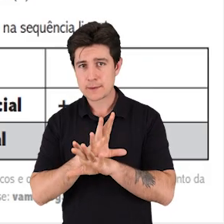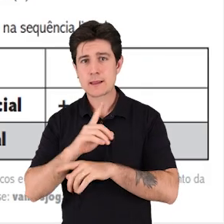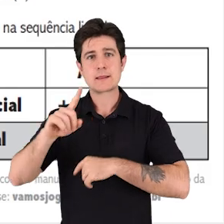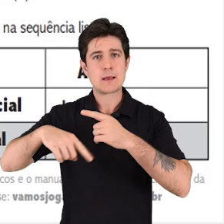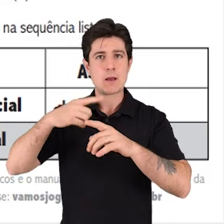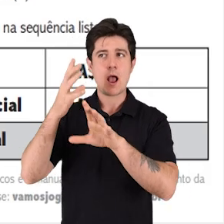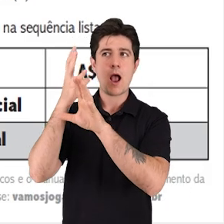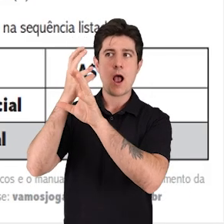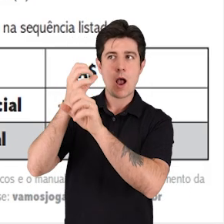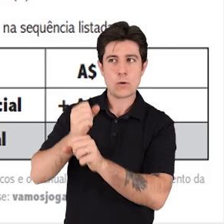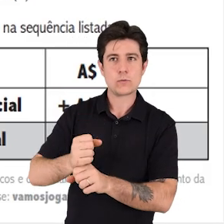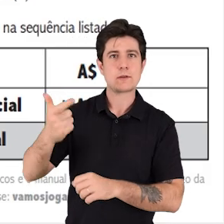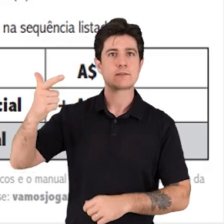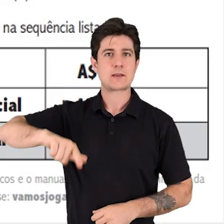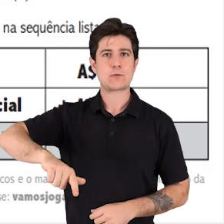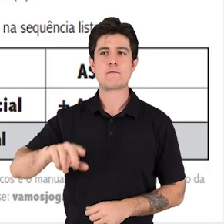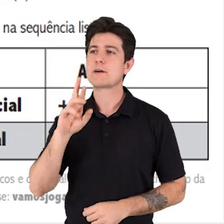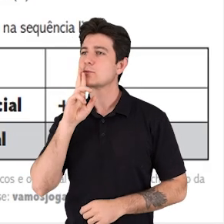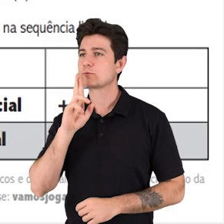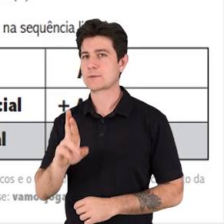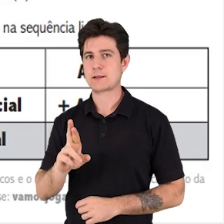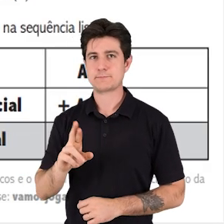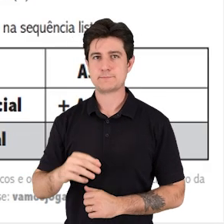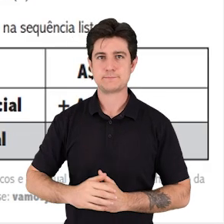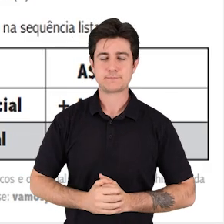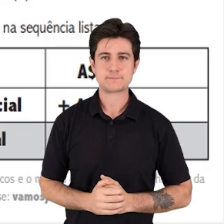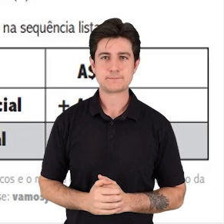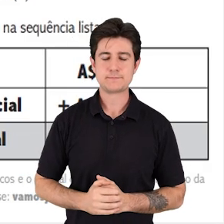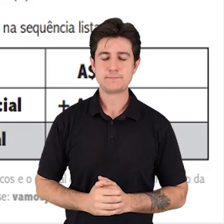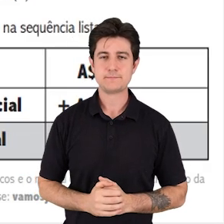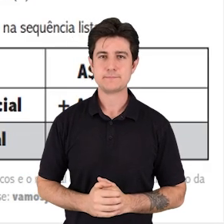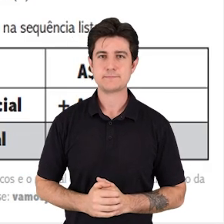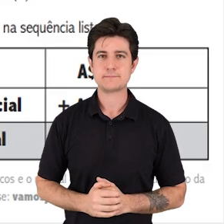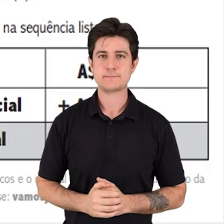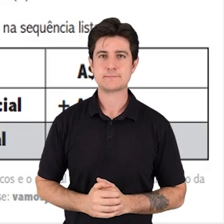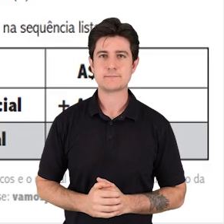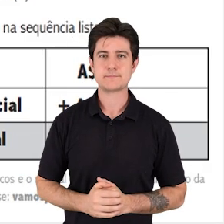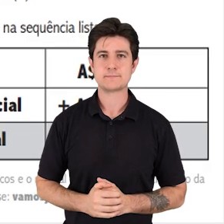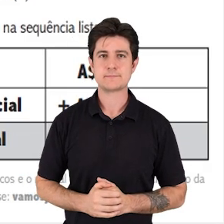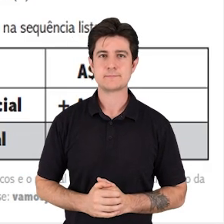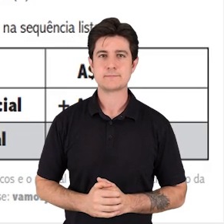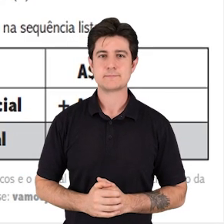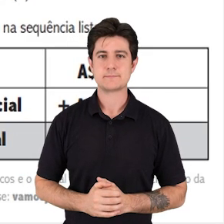Feito isso, deverá calcular a receita e o resultado, antes de passar para as cartas desafio.